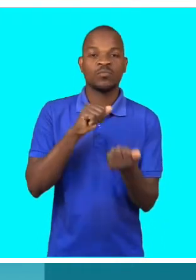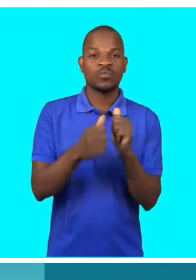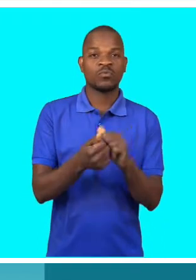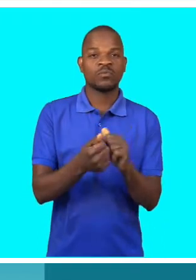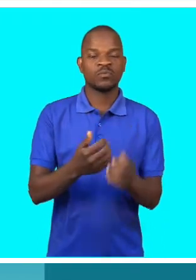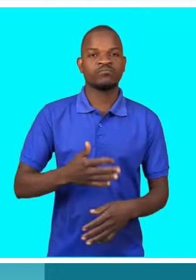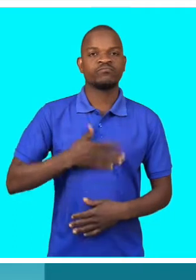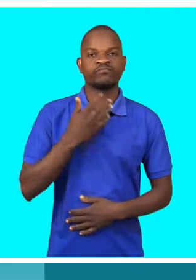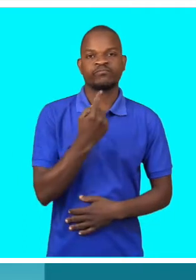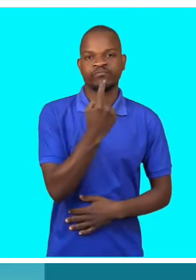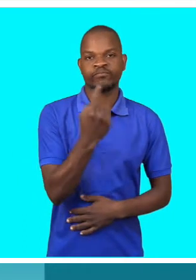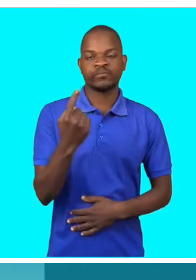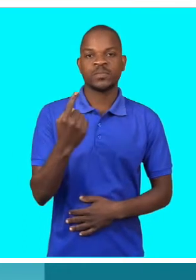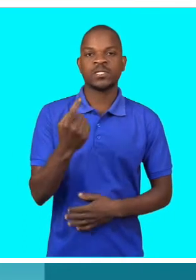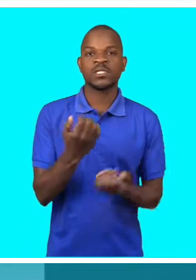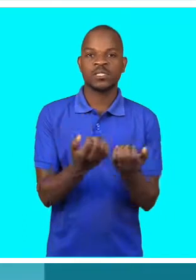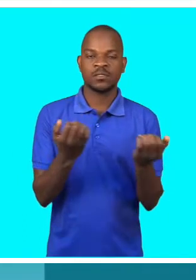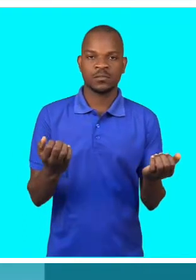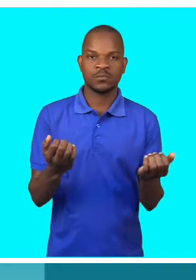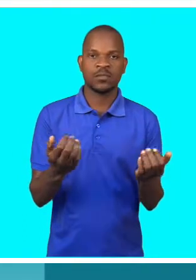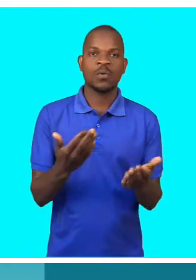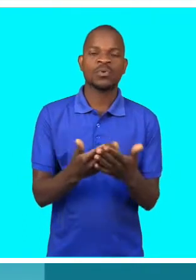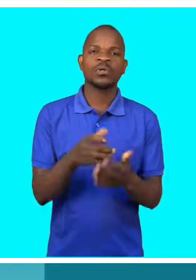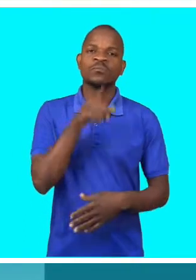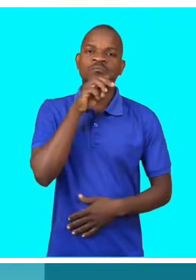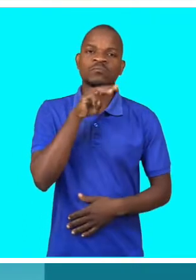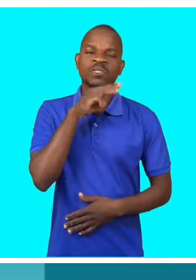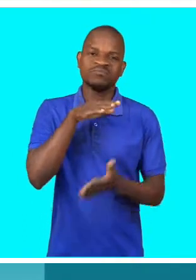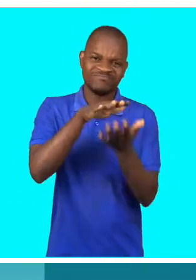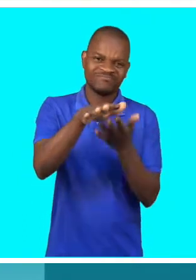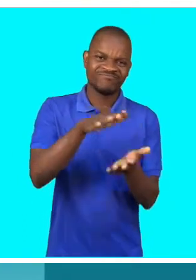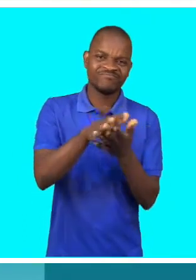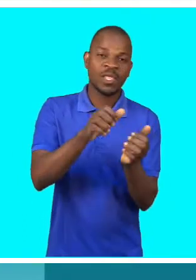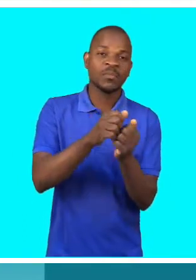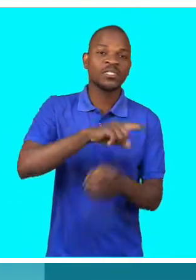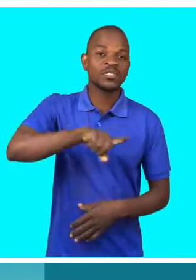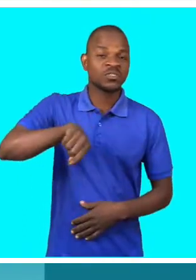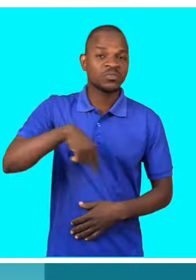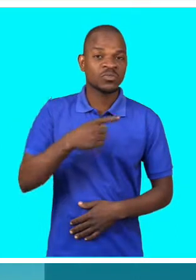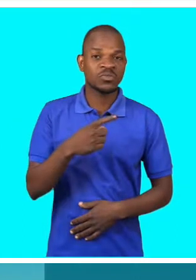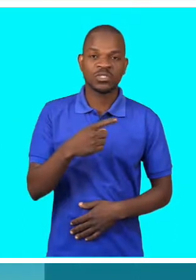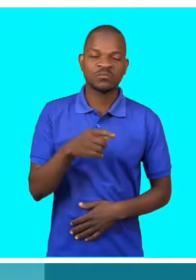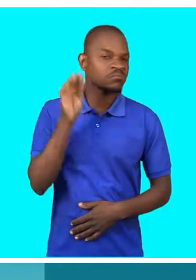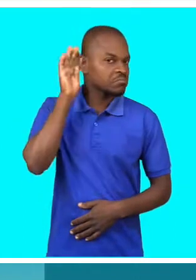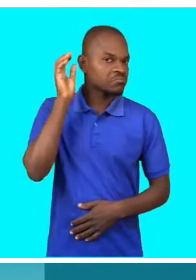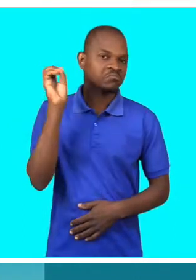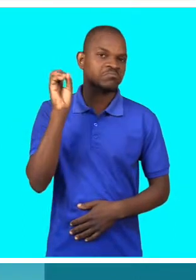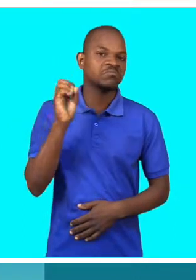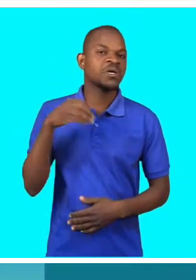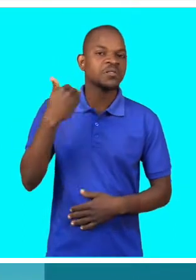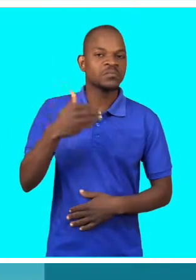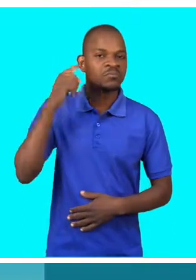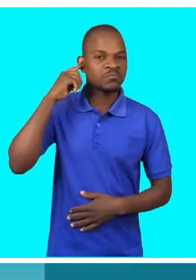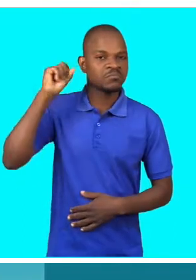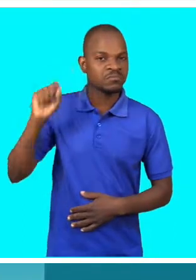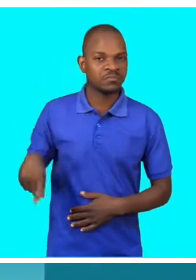casamentos prematuros são resultado do comportamento desviante dos filhos. Os pais falam em casa, só que